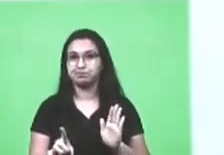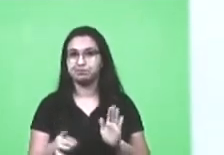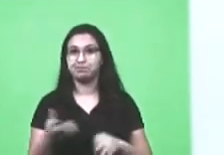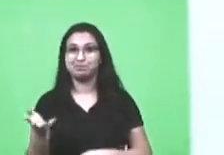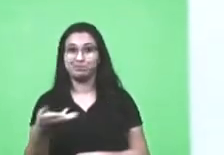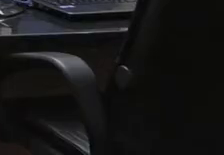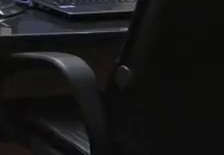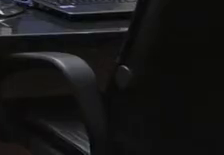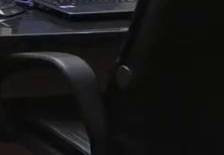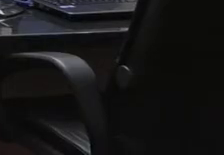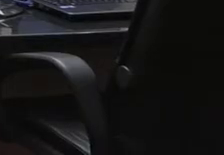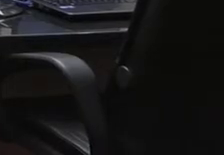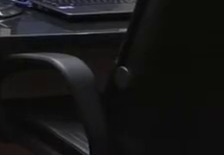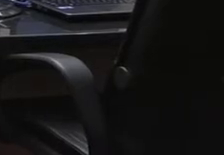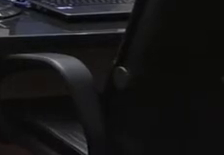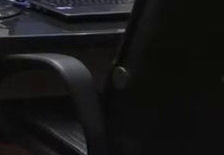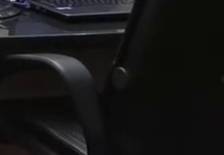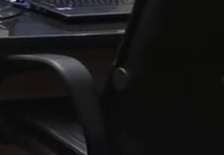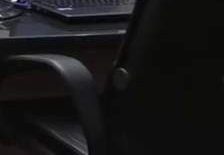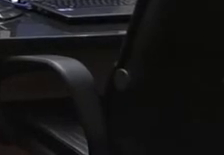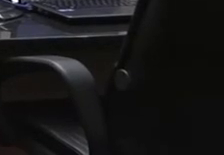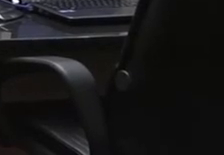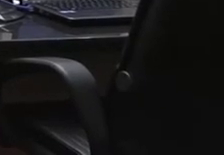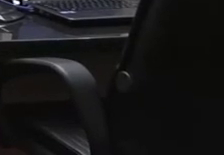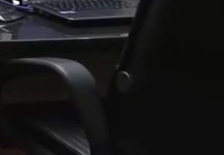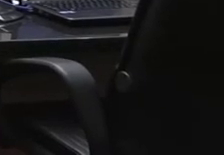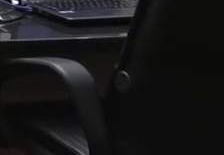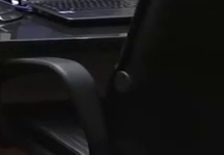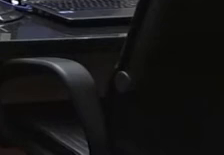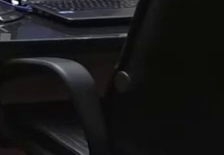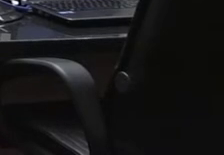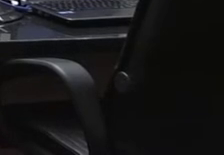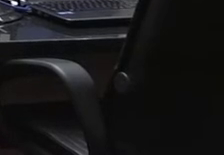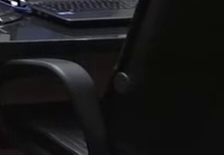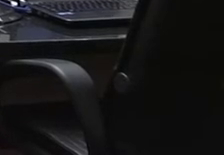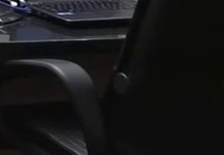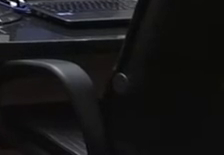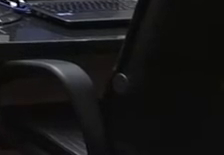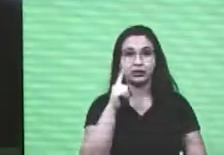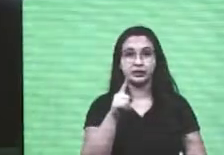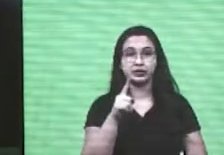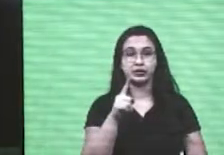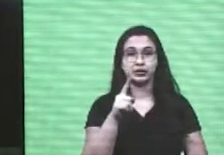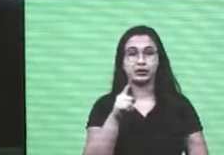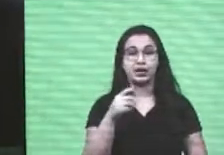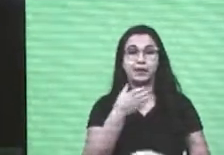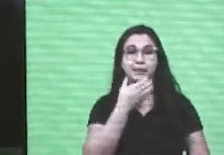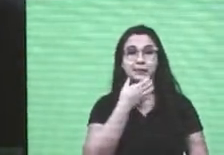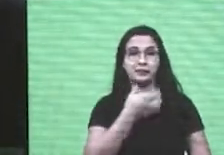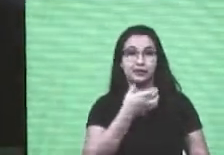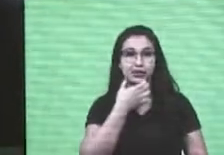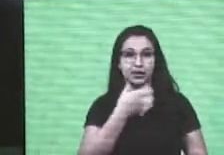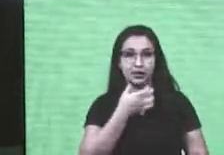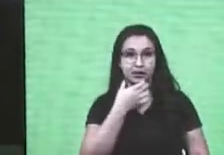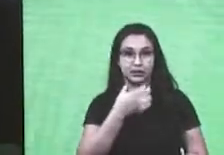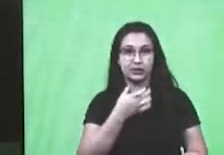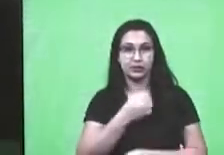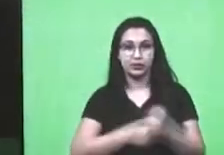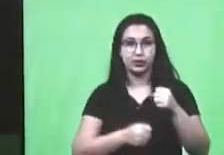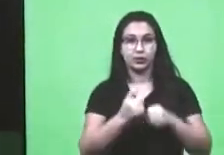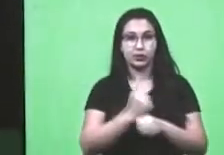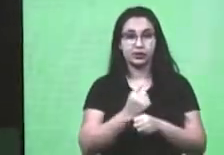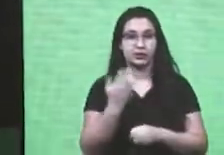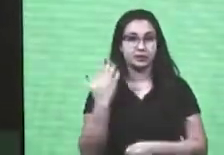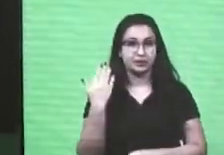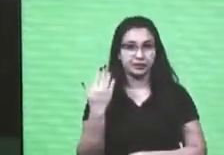no ano passado da lei que abriu caminho para a volta às aulas em meio à pandemia. De acordo com a parlamentar, alunos,